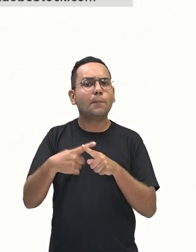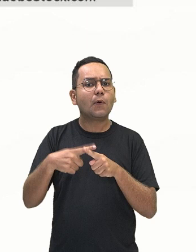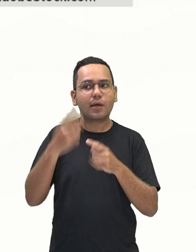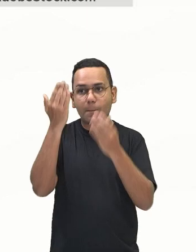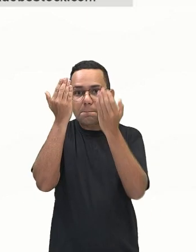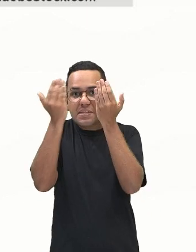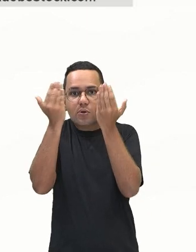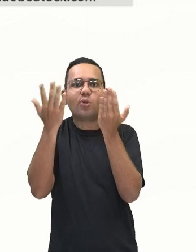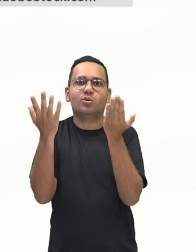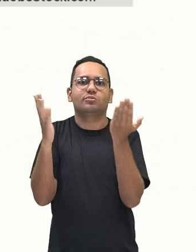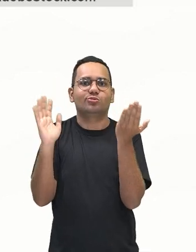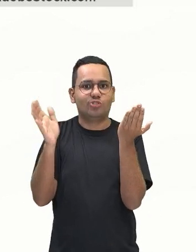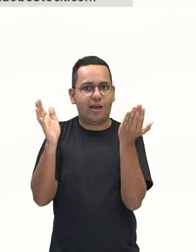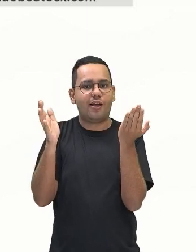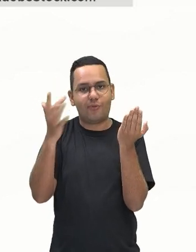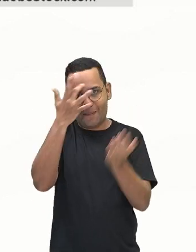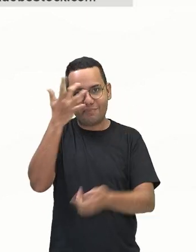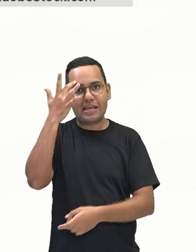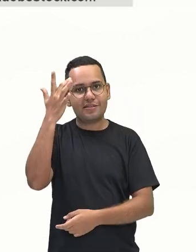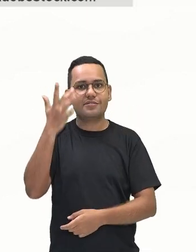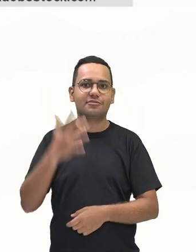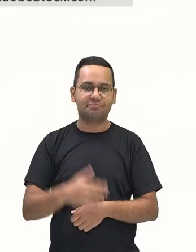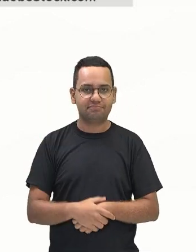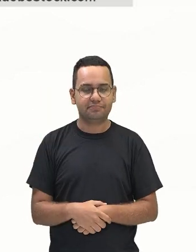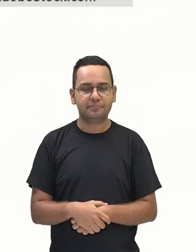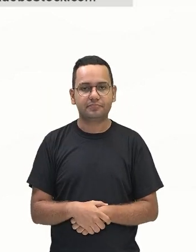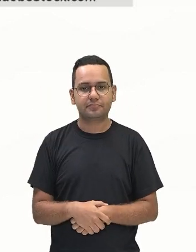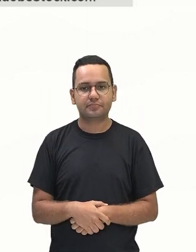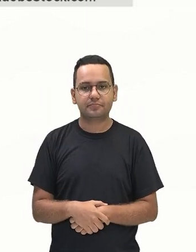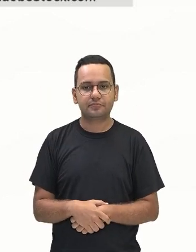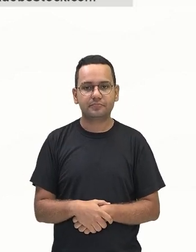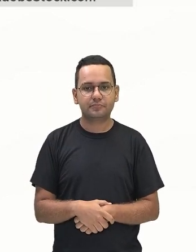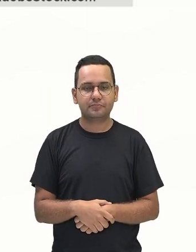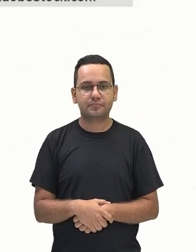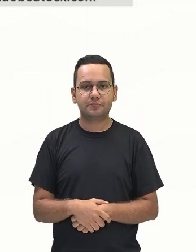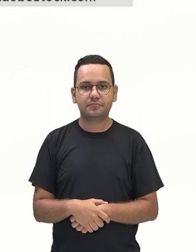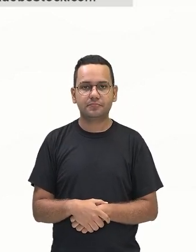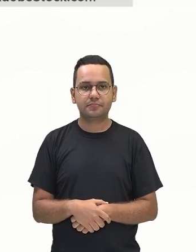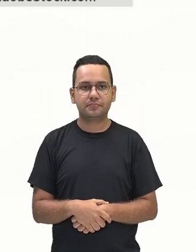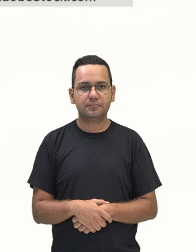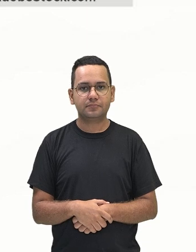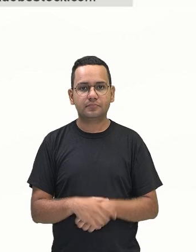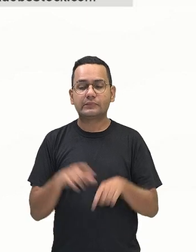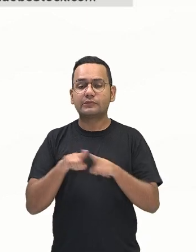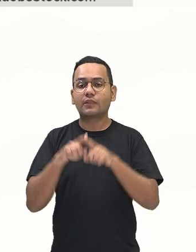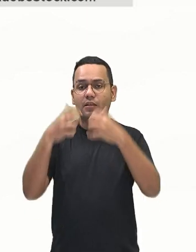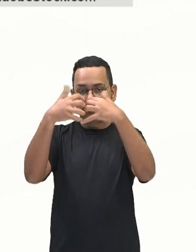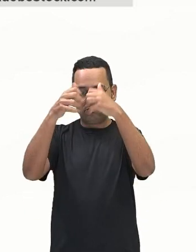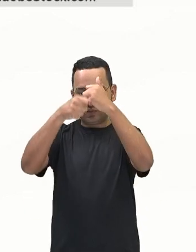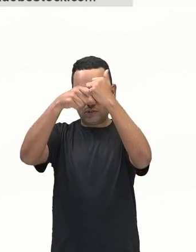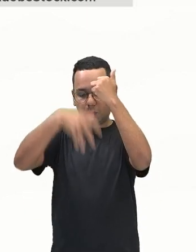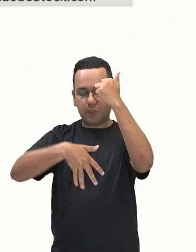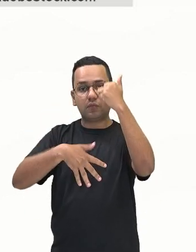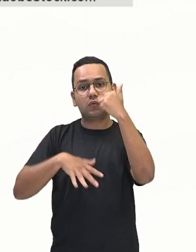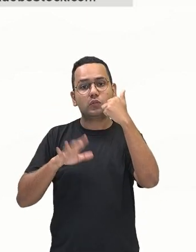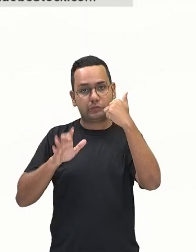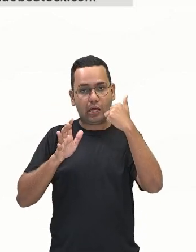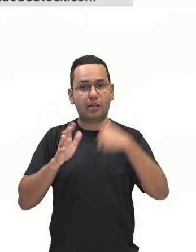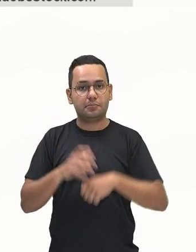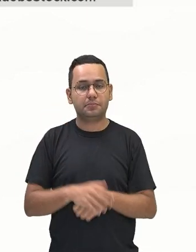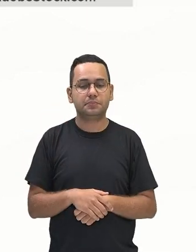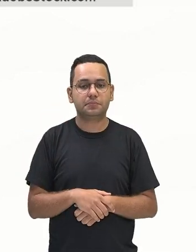psíquico, né? Já está mexendo com uma parte que já envolve o cérebro, o sistema nervoso, né?